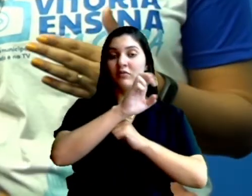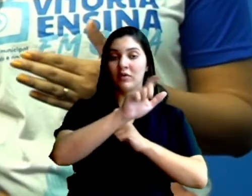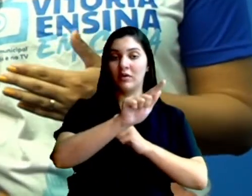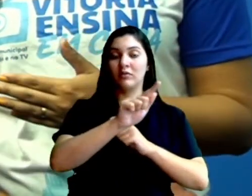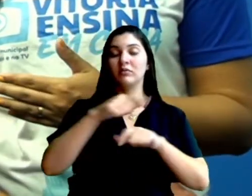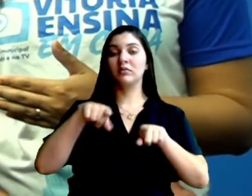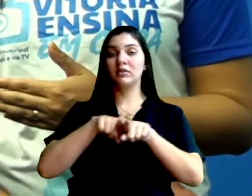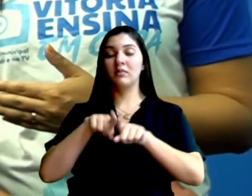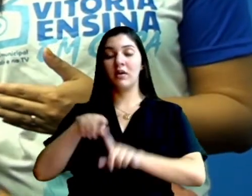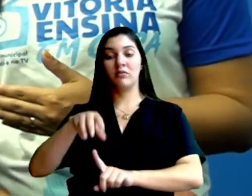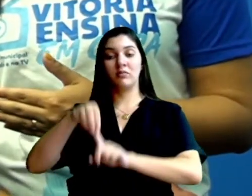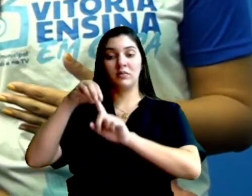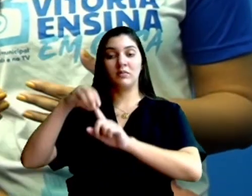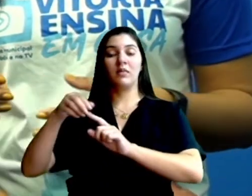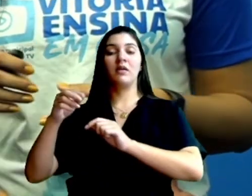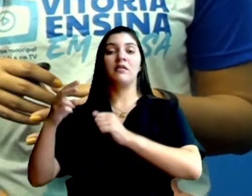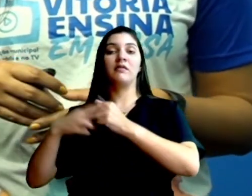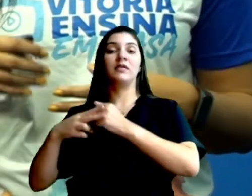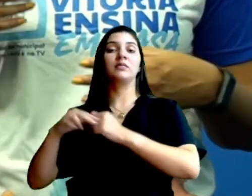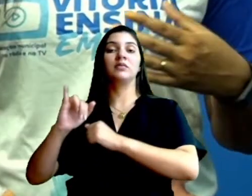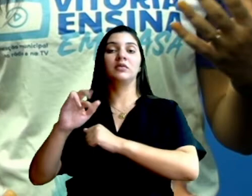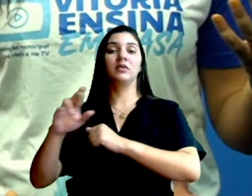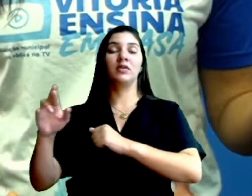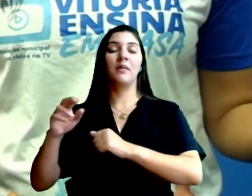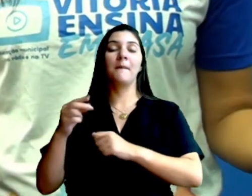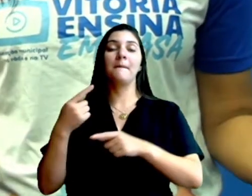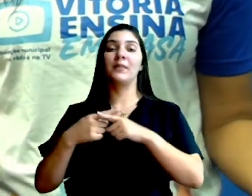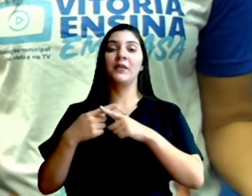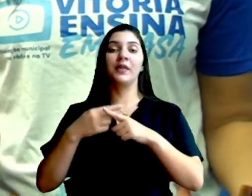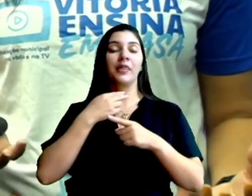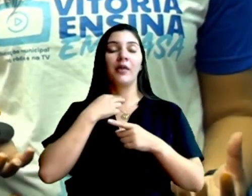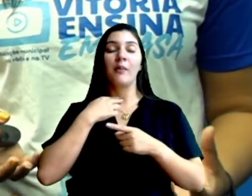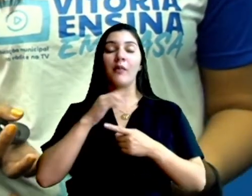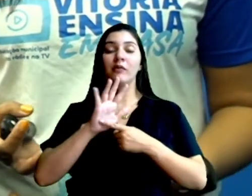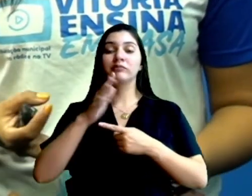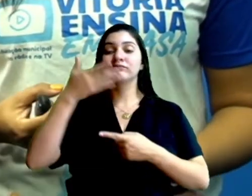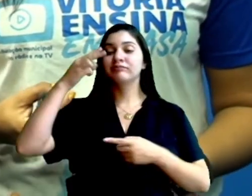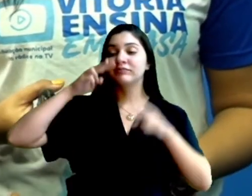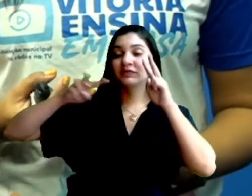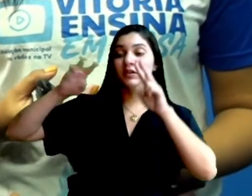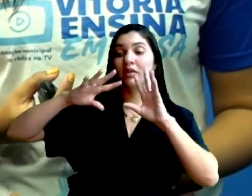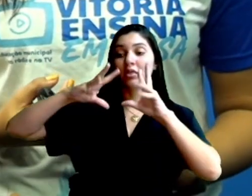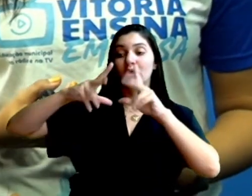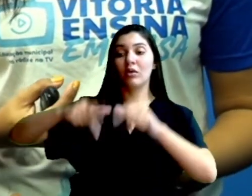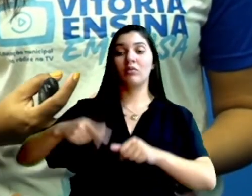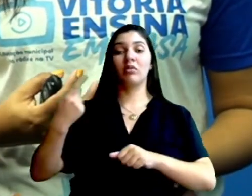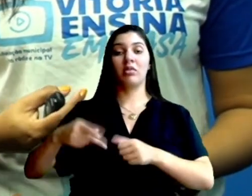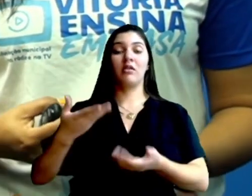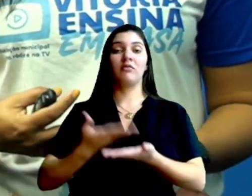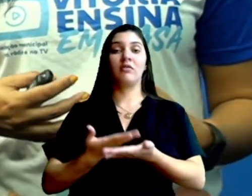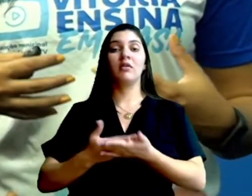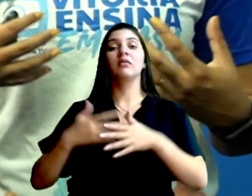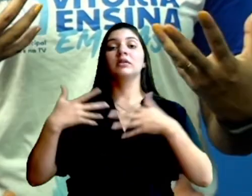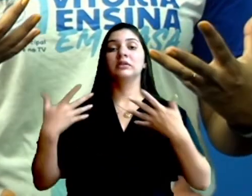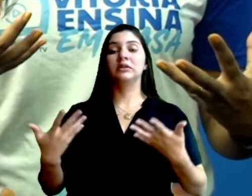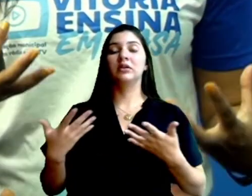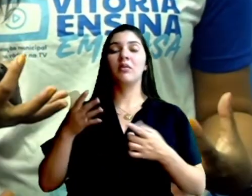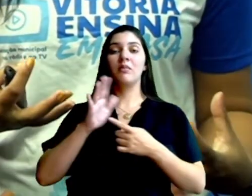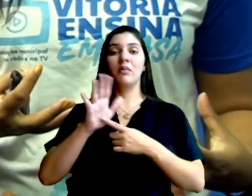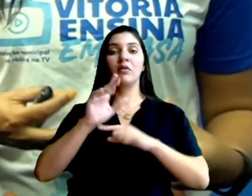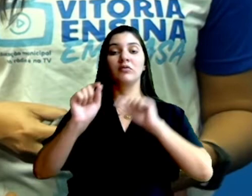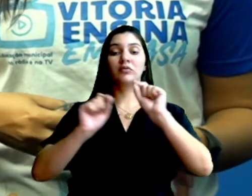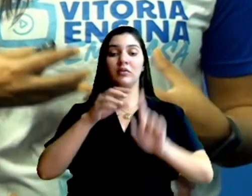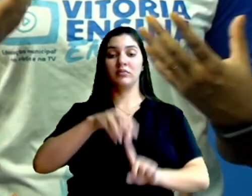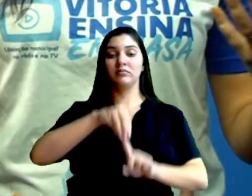os principais irregulares, porque não dá para a gente ver tudo, certo, nesta aula. Então, eu trago